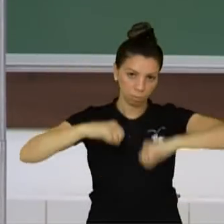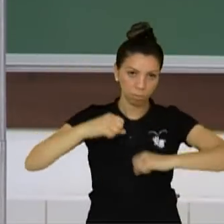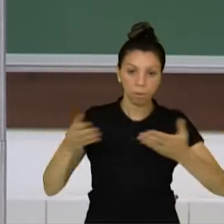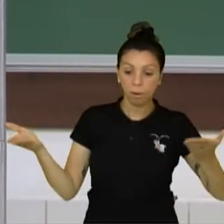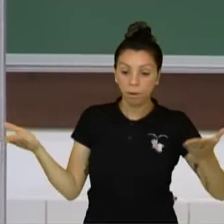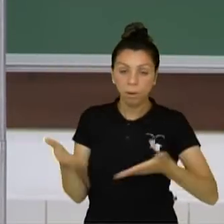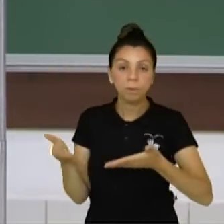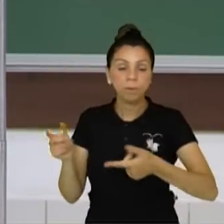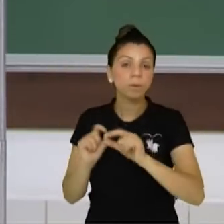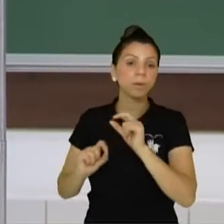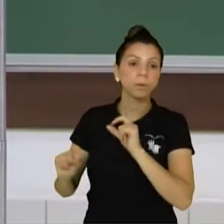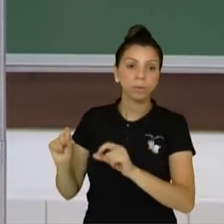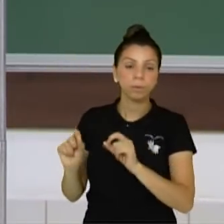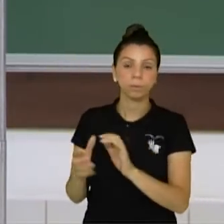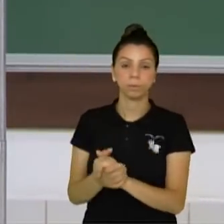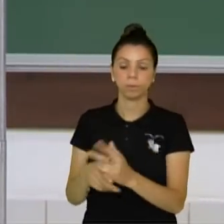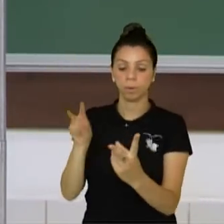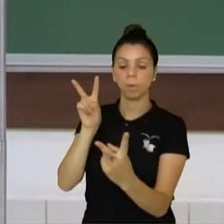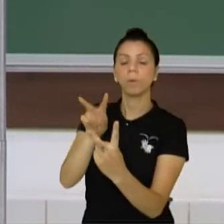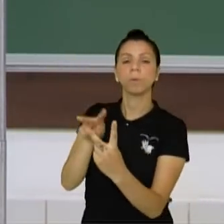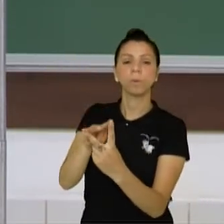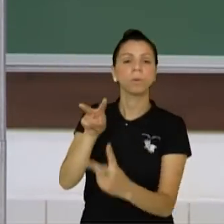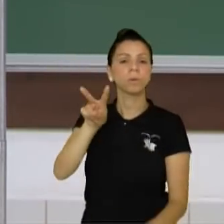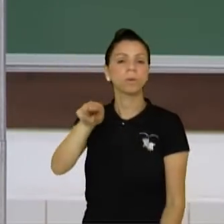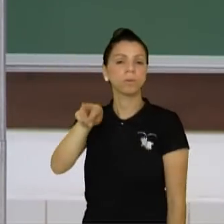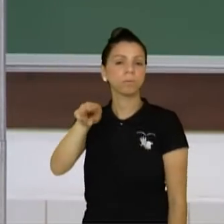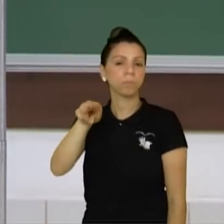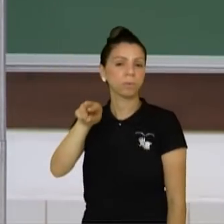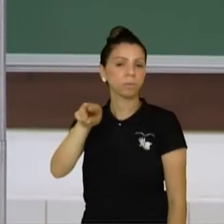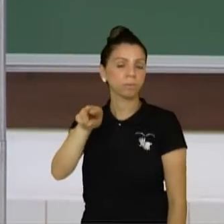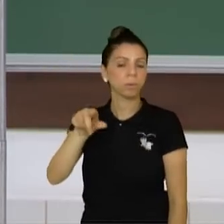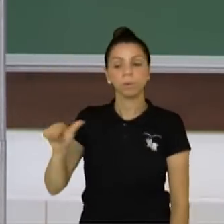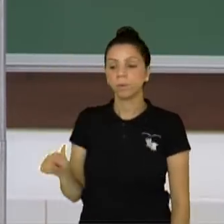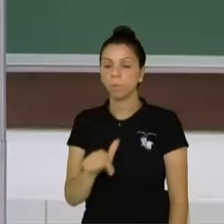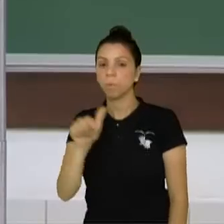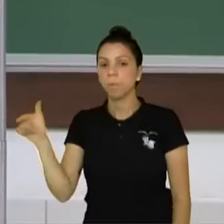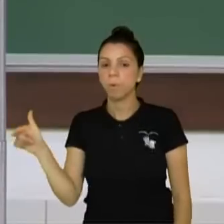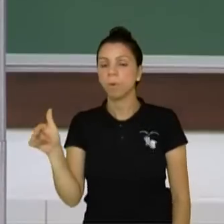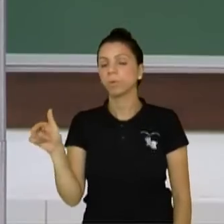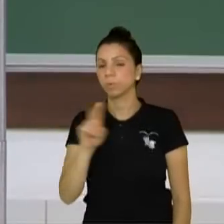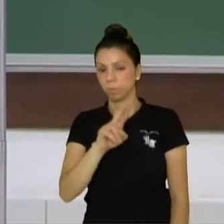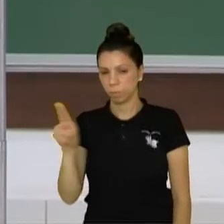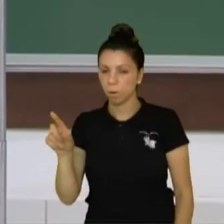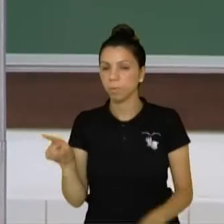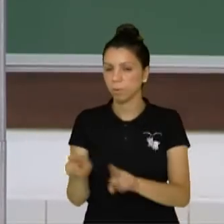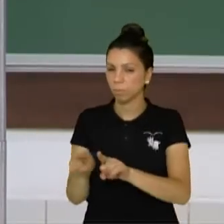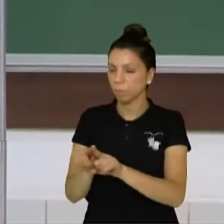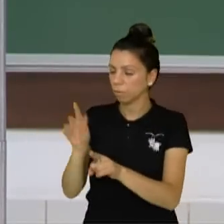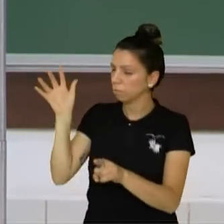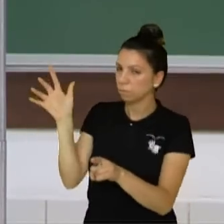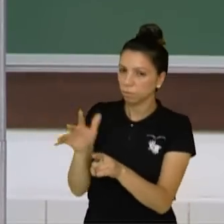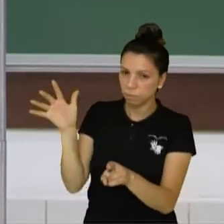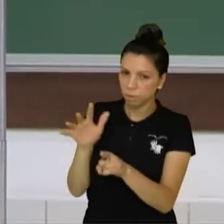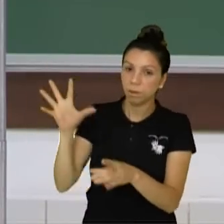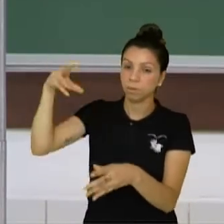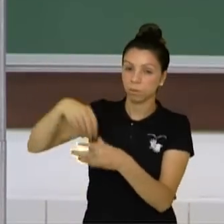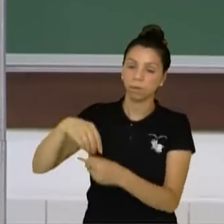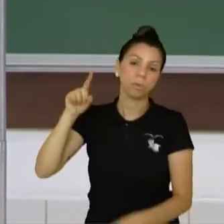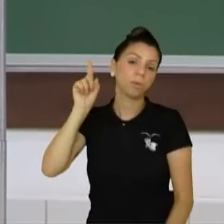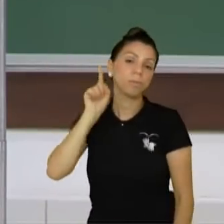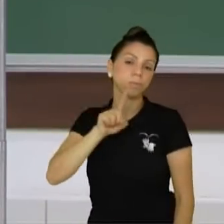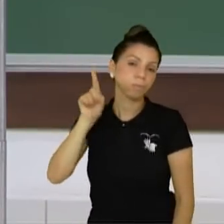vamos falar de dois irmãos, né, e de um outro sobrenome também muito influente nos Estados